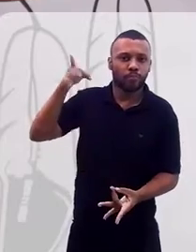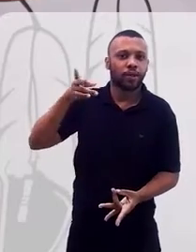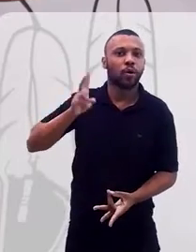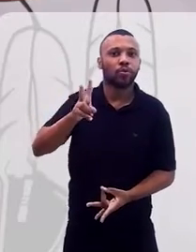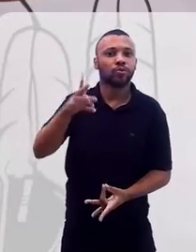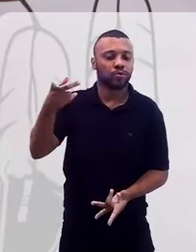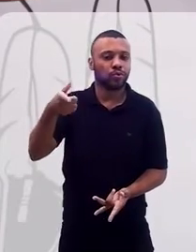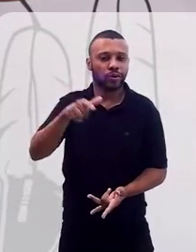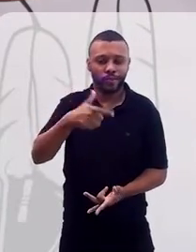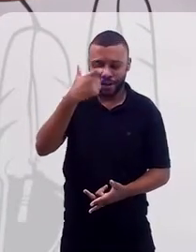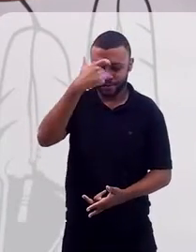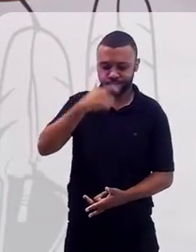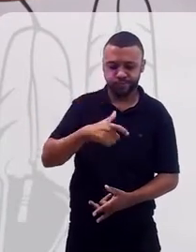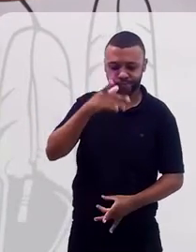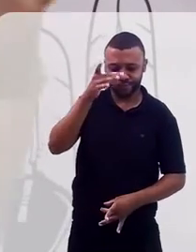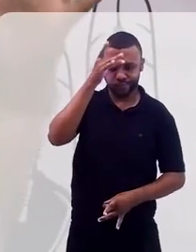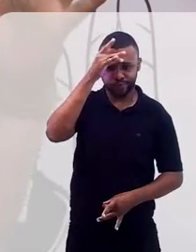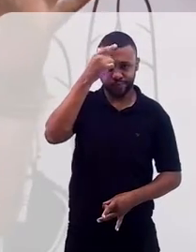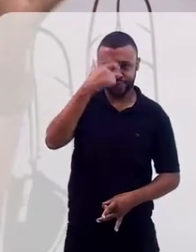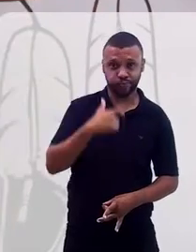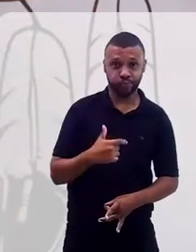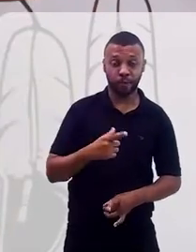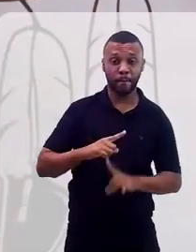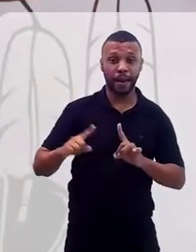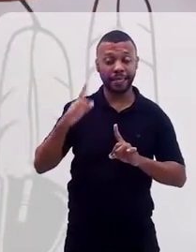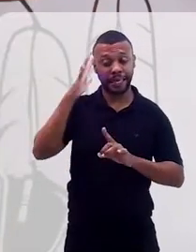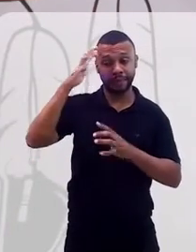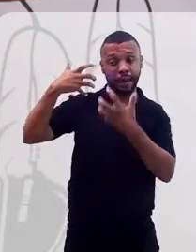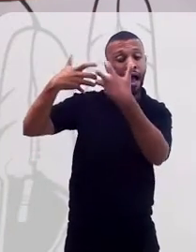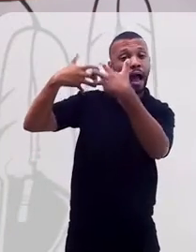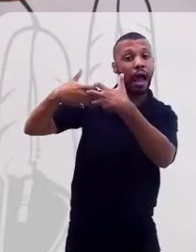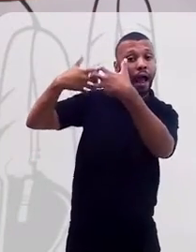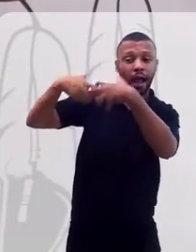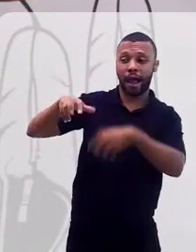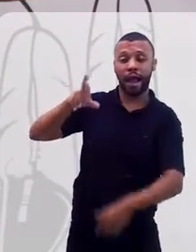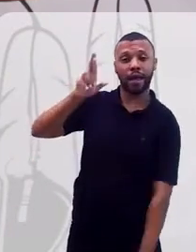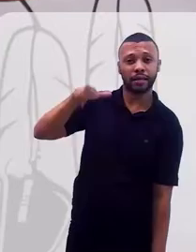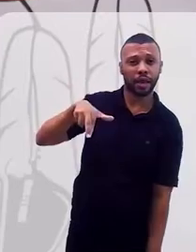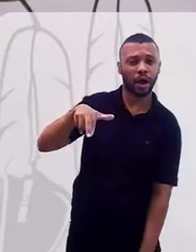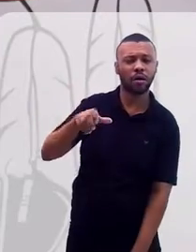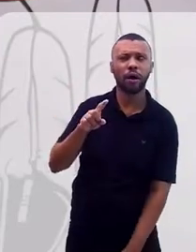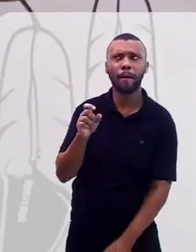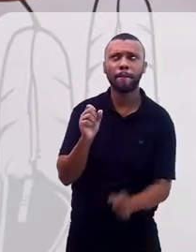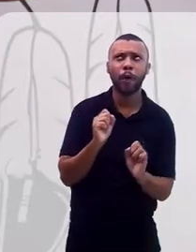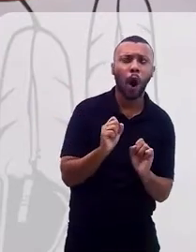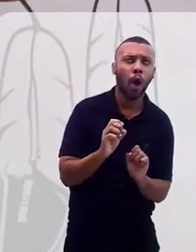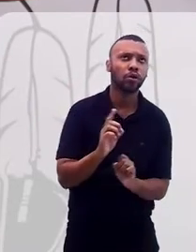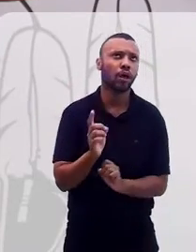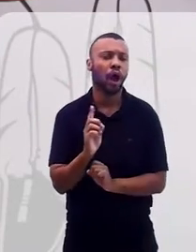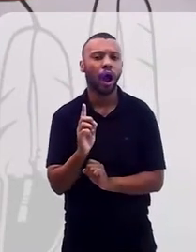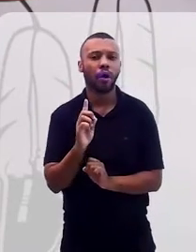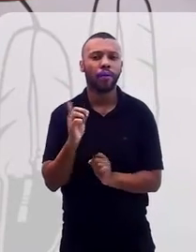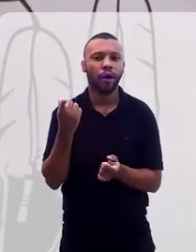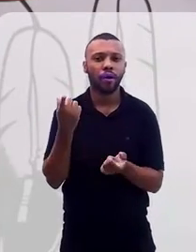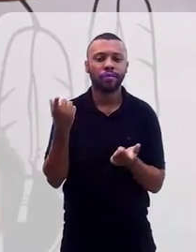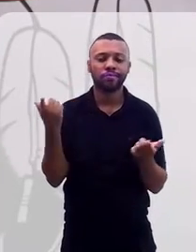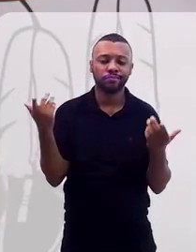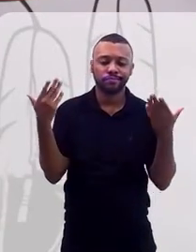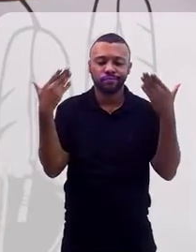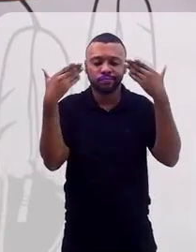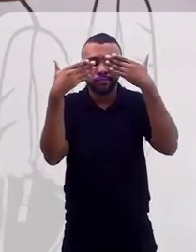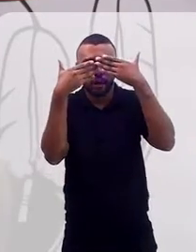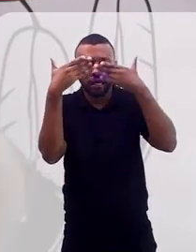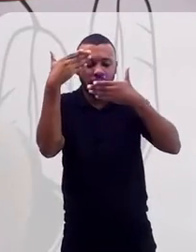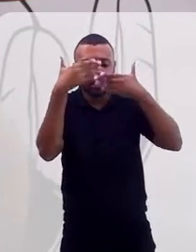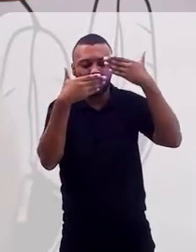personalidade só que eu tiro a razão né Eu já não tô mais será que eu posso eu não posso por exemplo